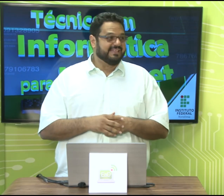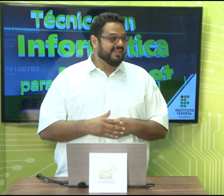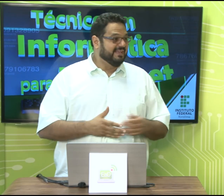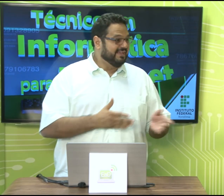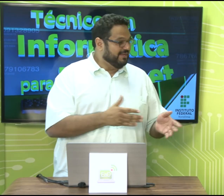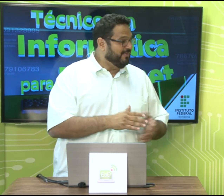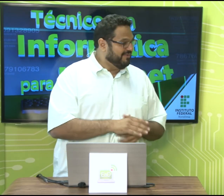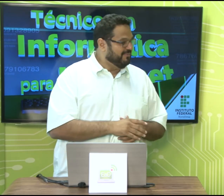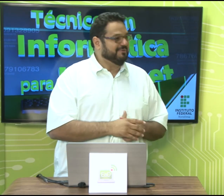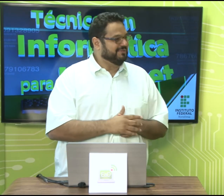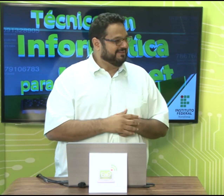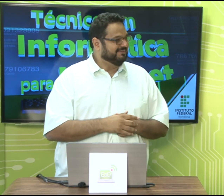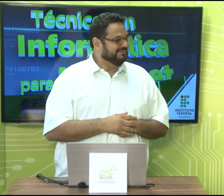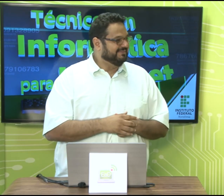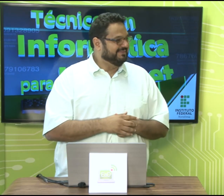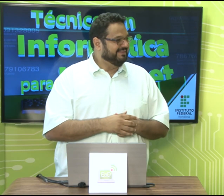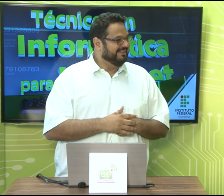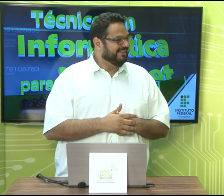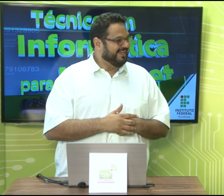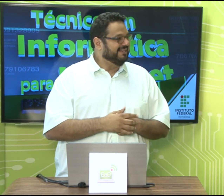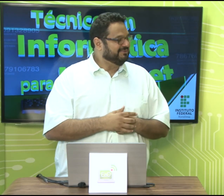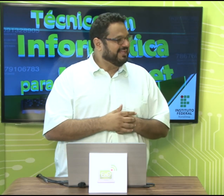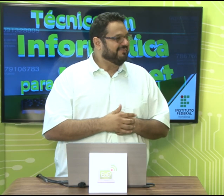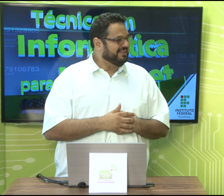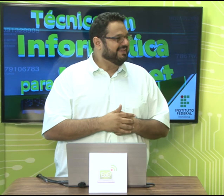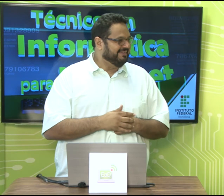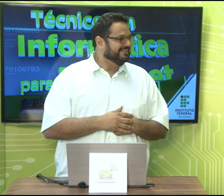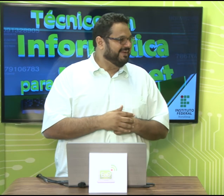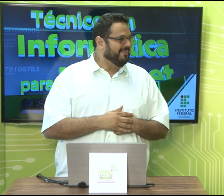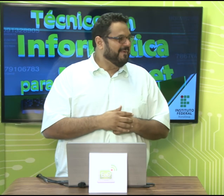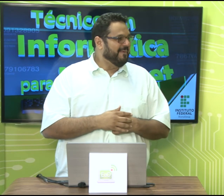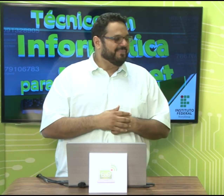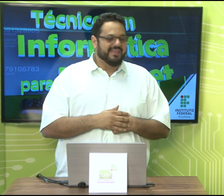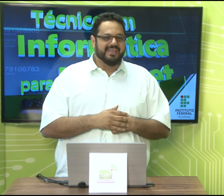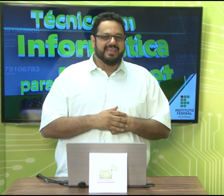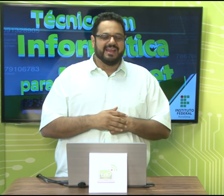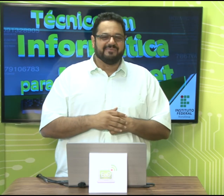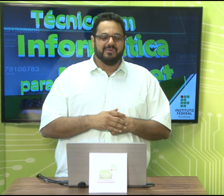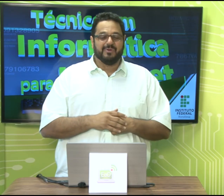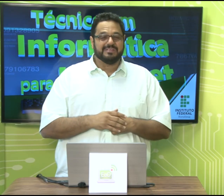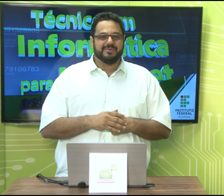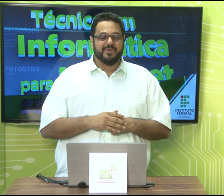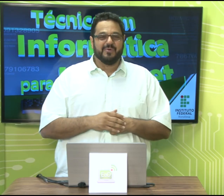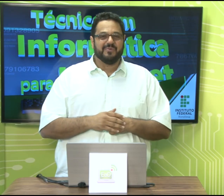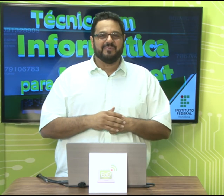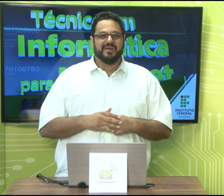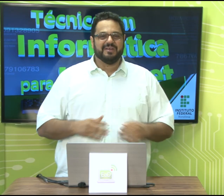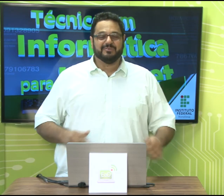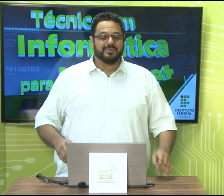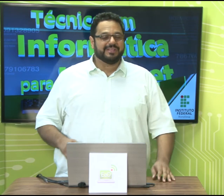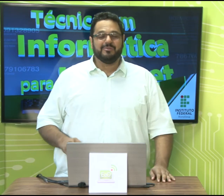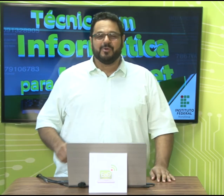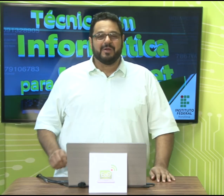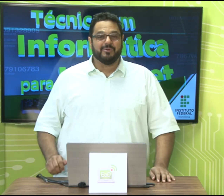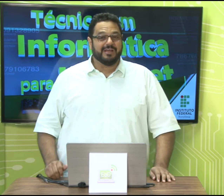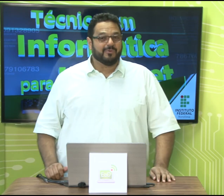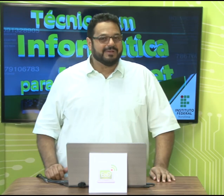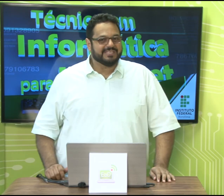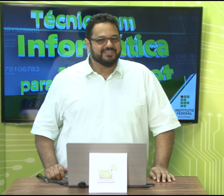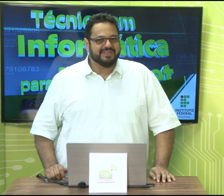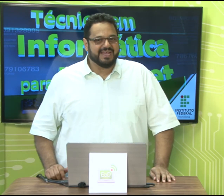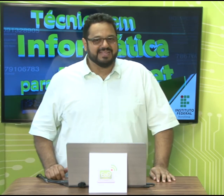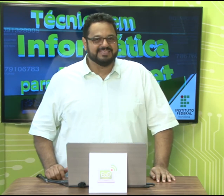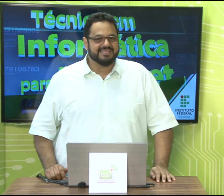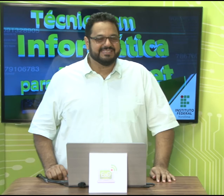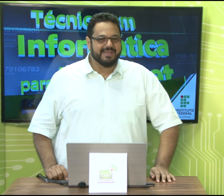fazia EAD e no IFE, professor. Ela estudava aqui, né? E ela falou, nossa, eu só tenho que tomar cuidado com